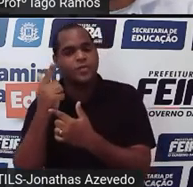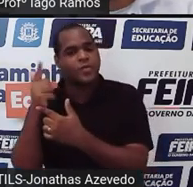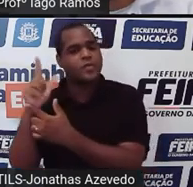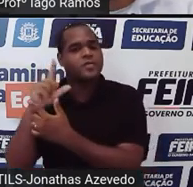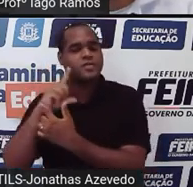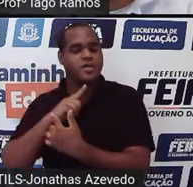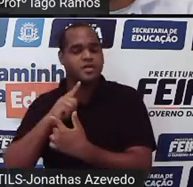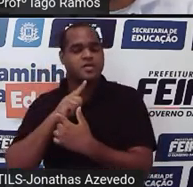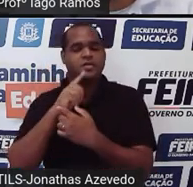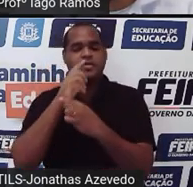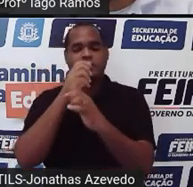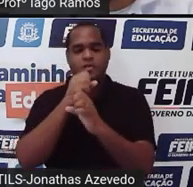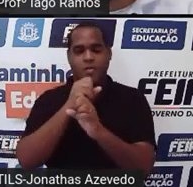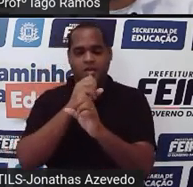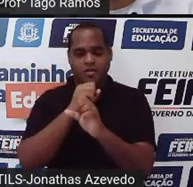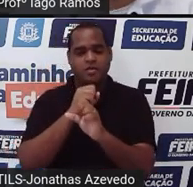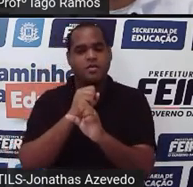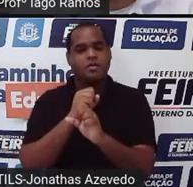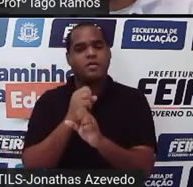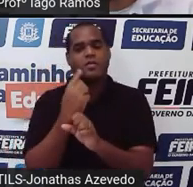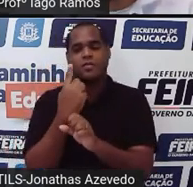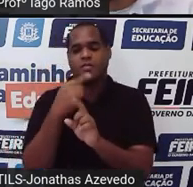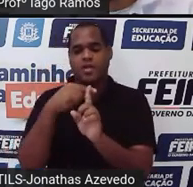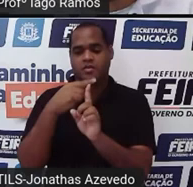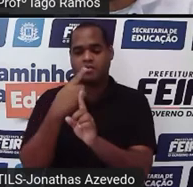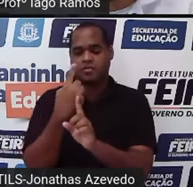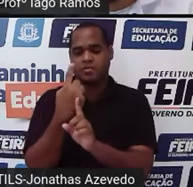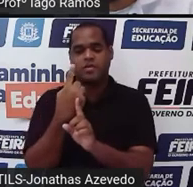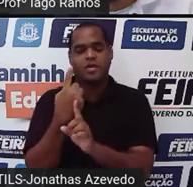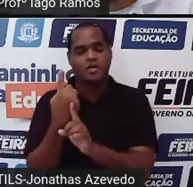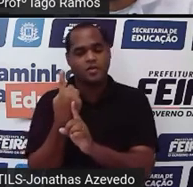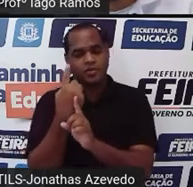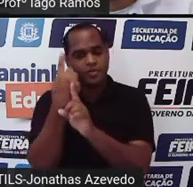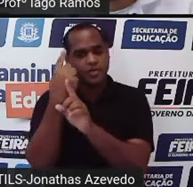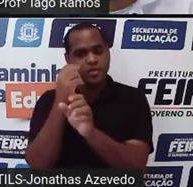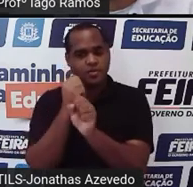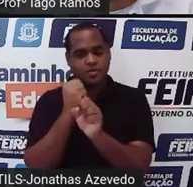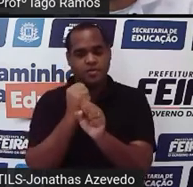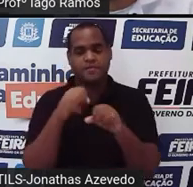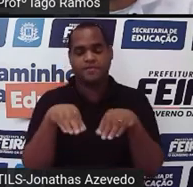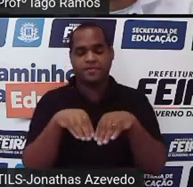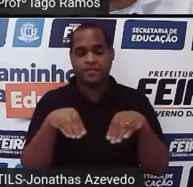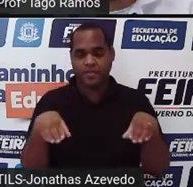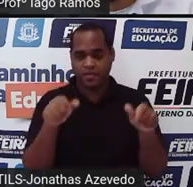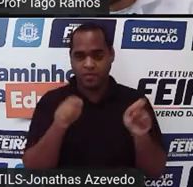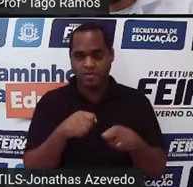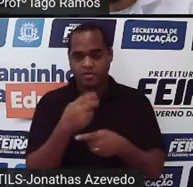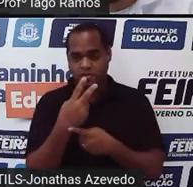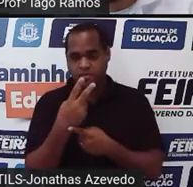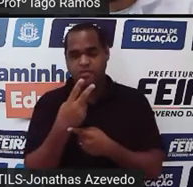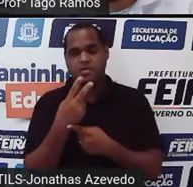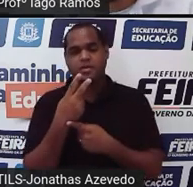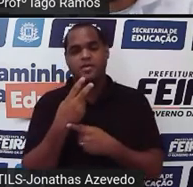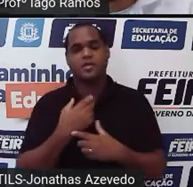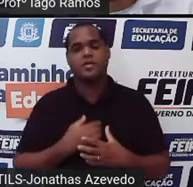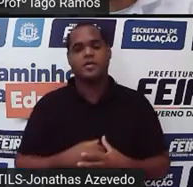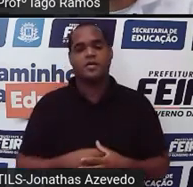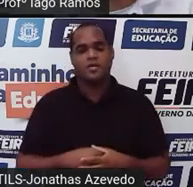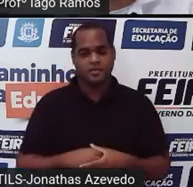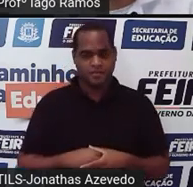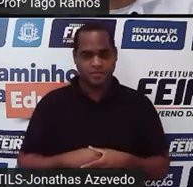peça ponta azinha um mais um altura do paralelepípedo vai ser dois